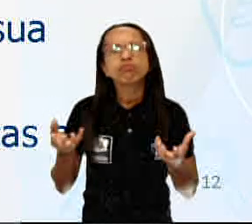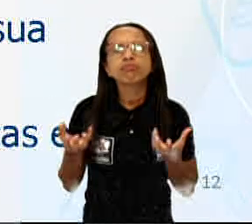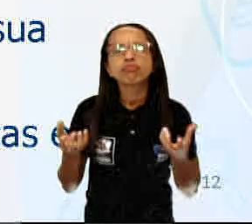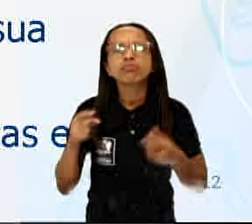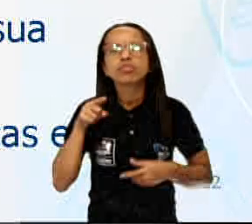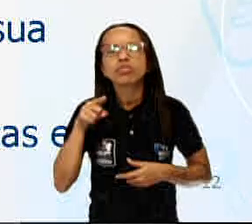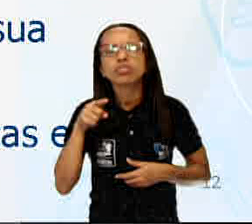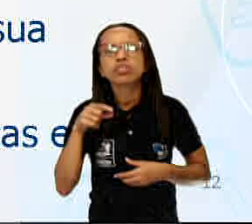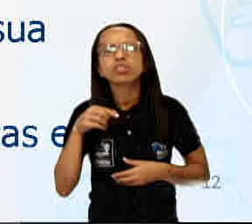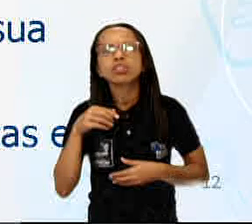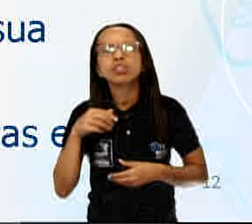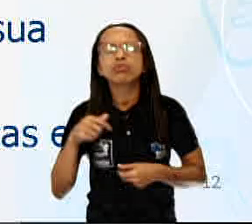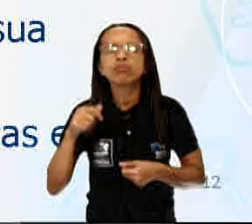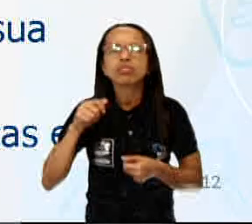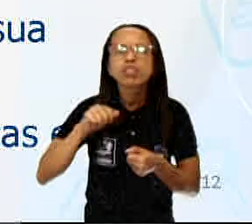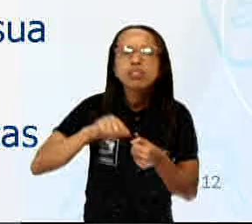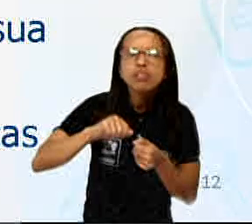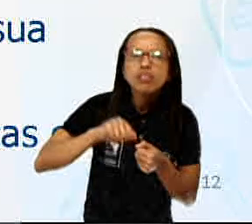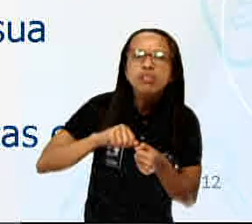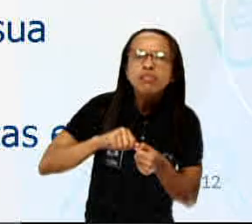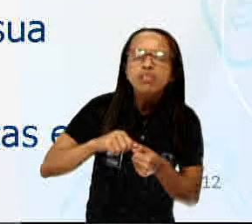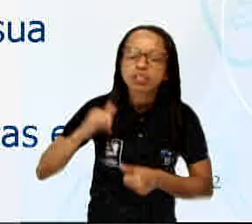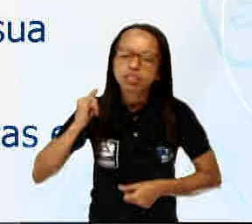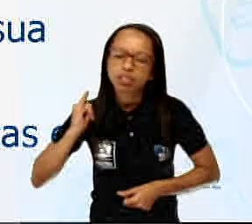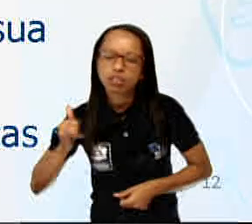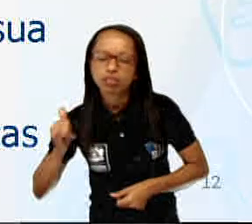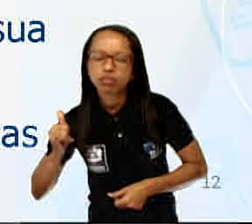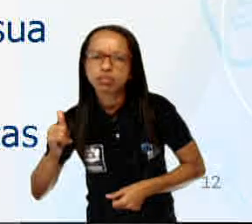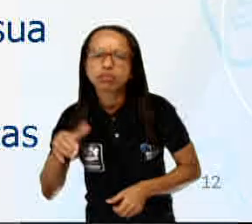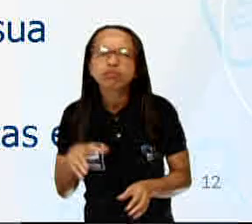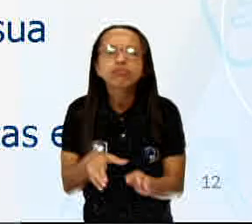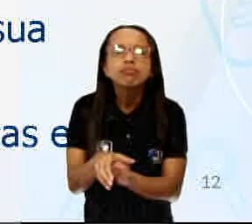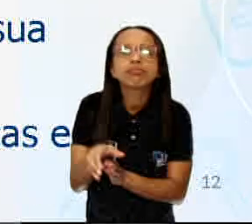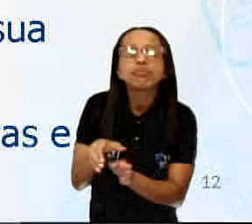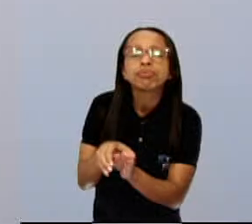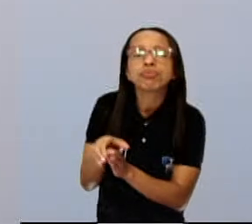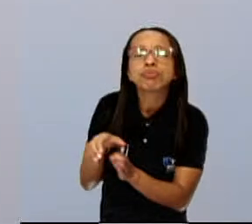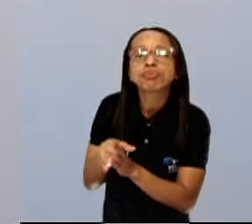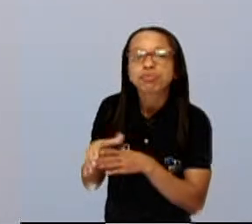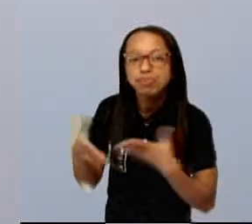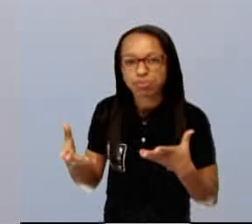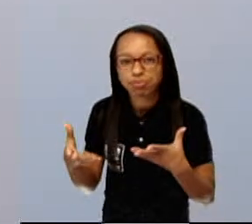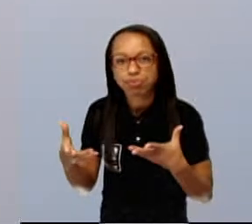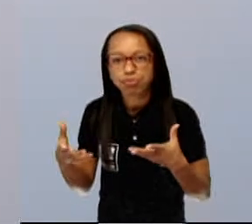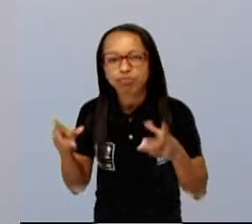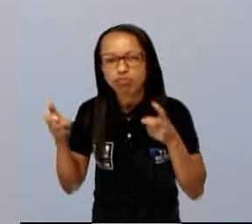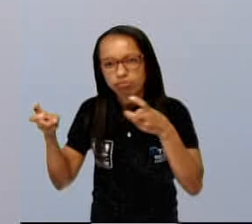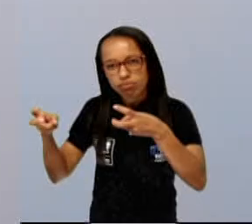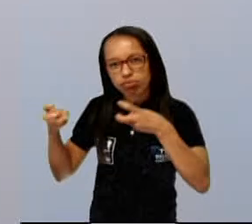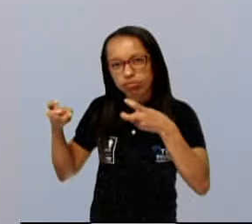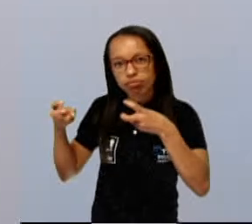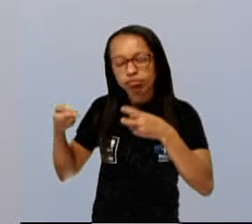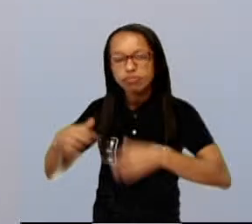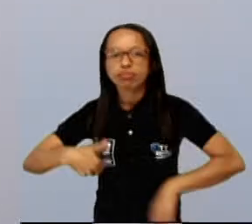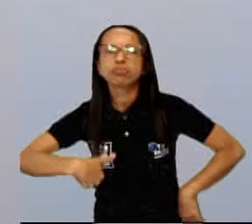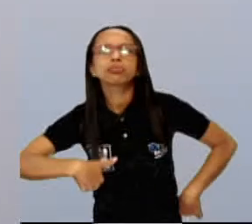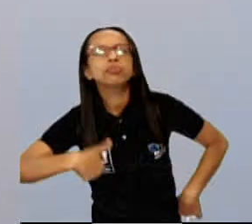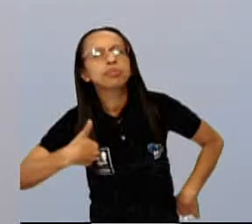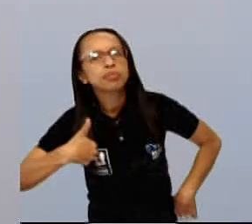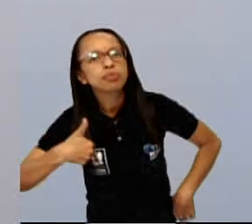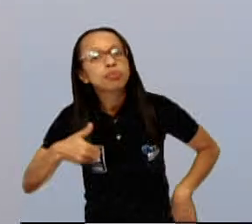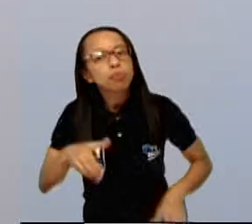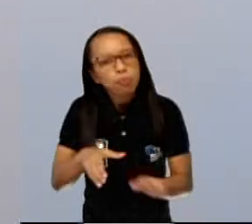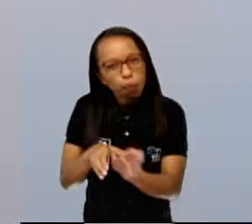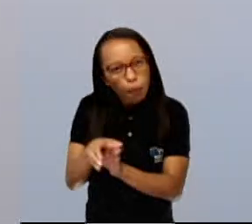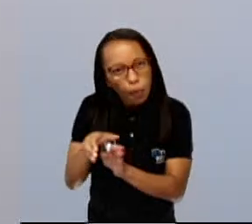um conto. Mas quais são as orientações, Loio? Vamos observar aqui? Primeira orientação que eu